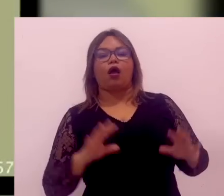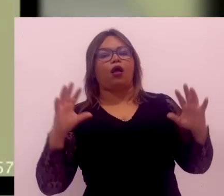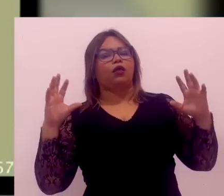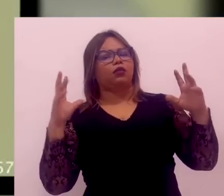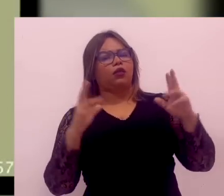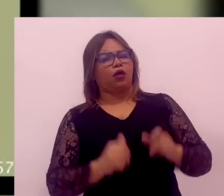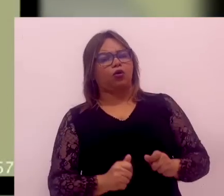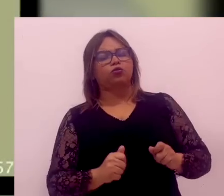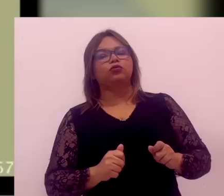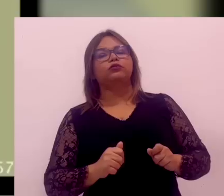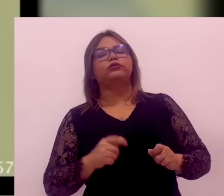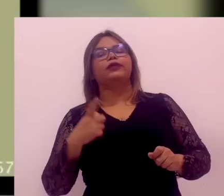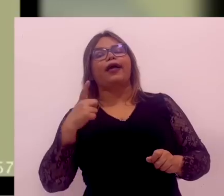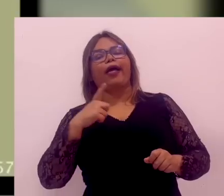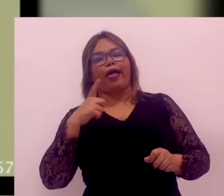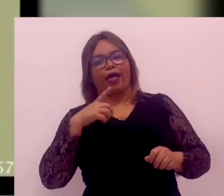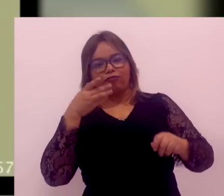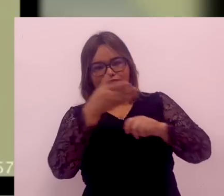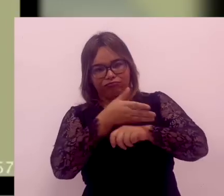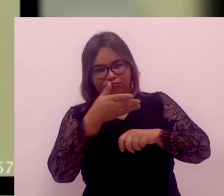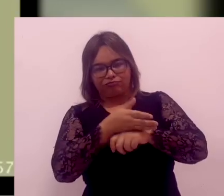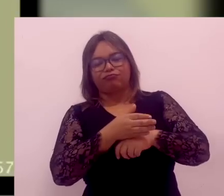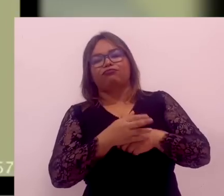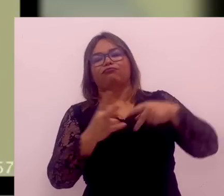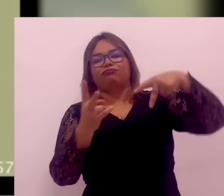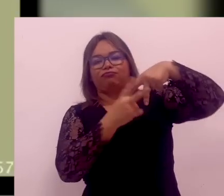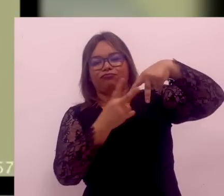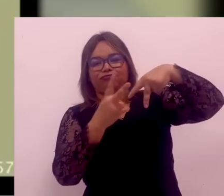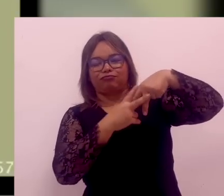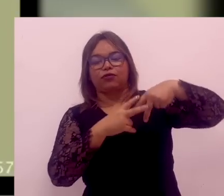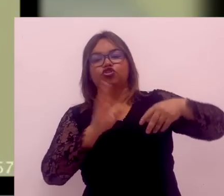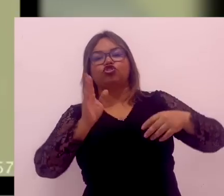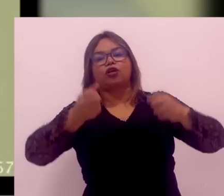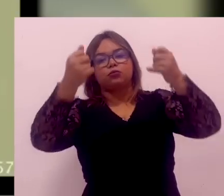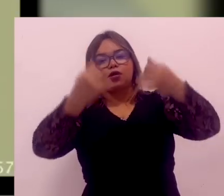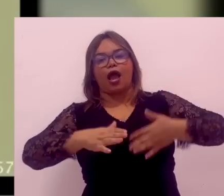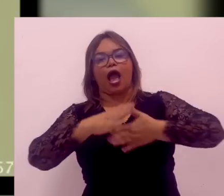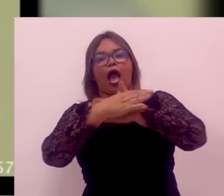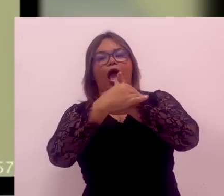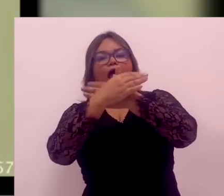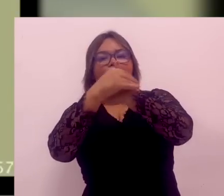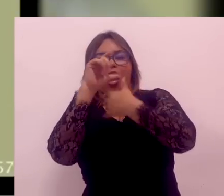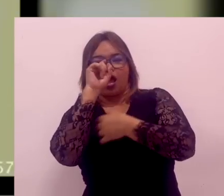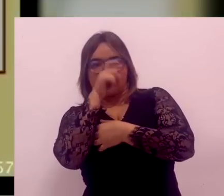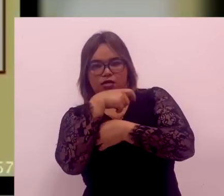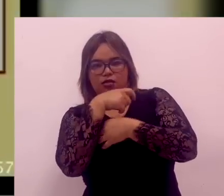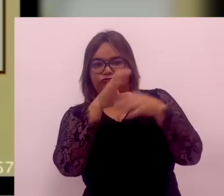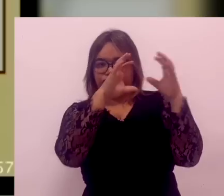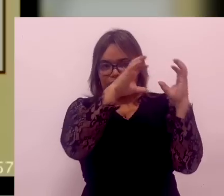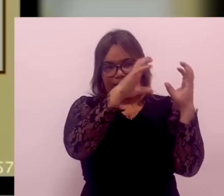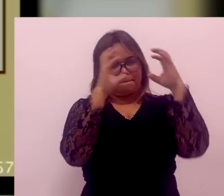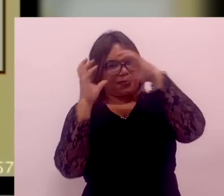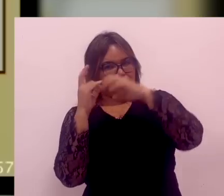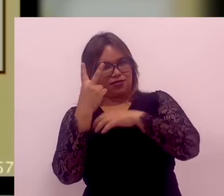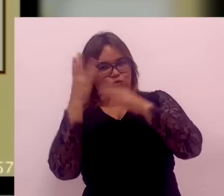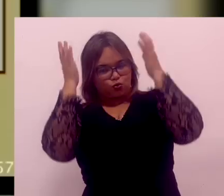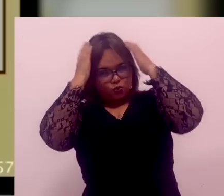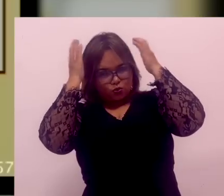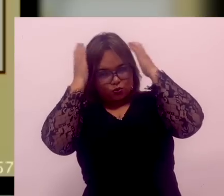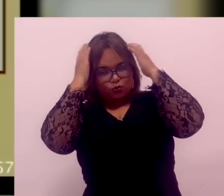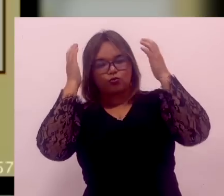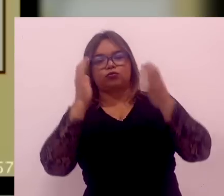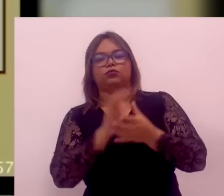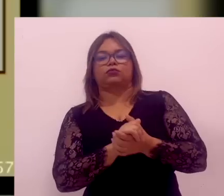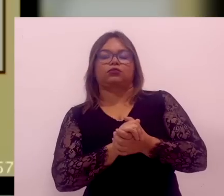já falamos sobre isso. O grau 32º faz da águia de cabeça dupla seu emblema particular e, é claro, também